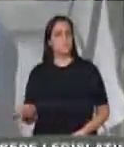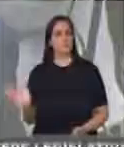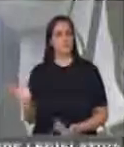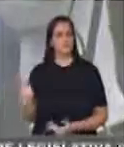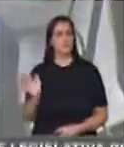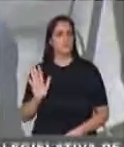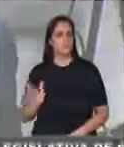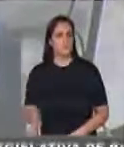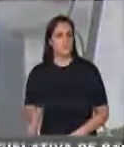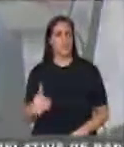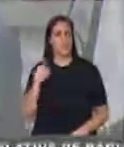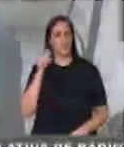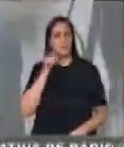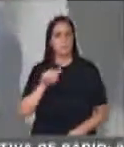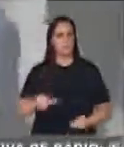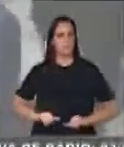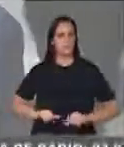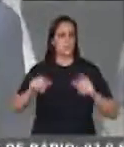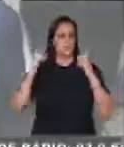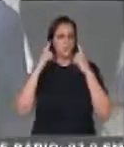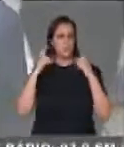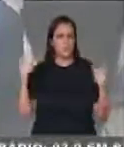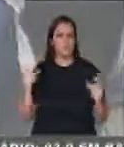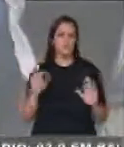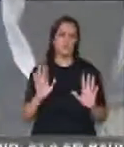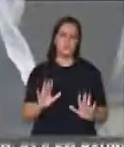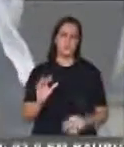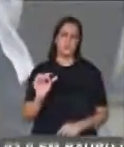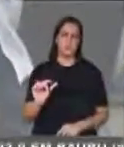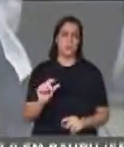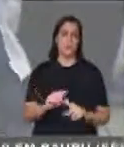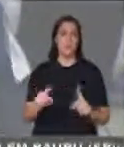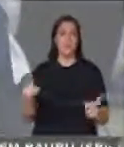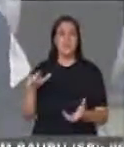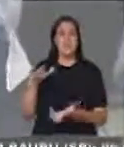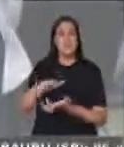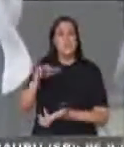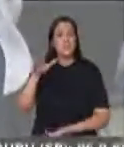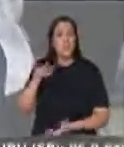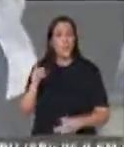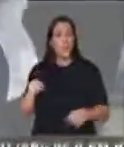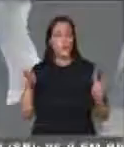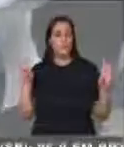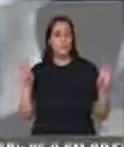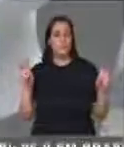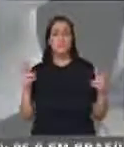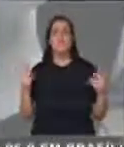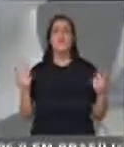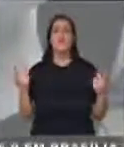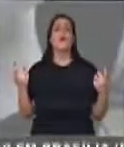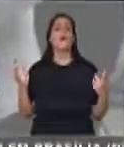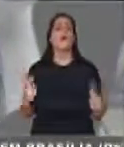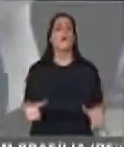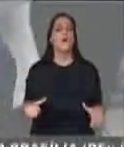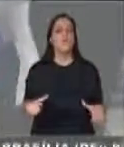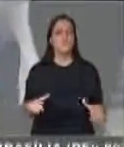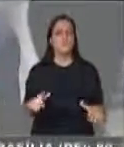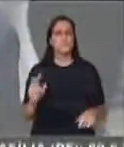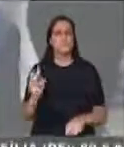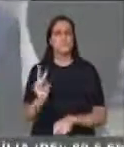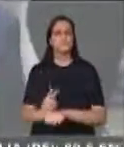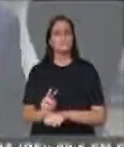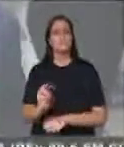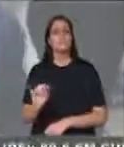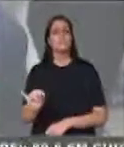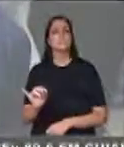adolescência, para as mulheres vítimas de violência, ainda insuficientes. Mas quando se trata de idosos, pensemos, onde há um abrigo para um idoso que